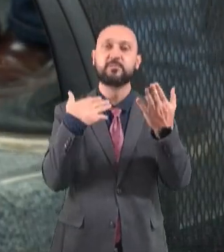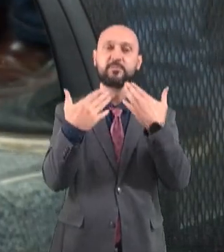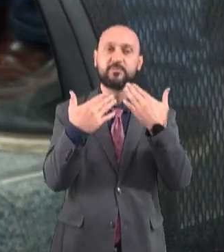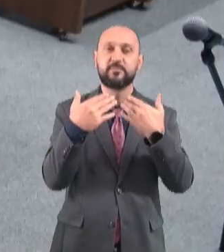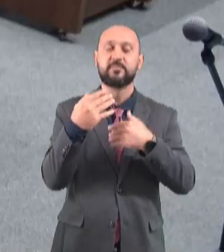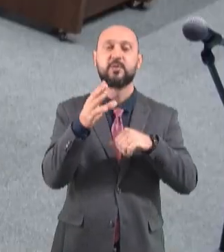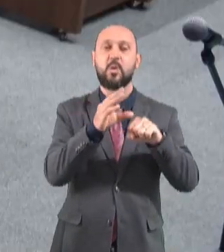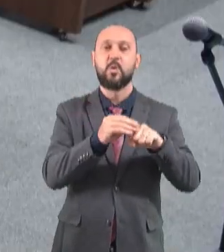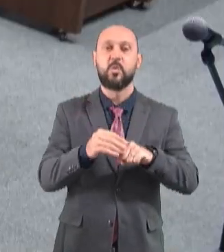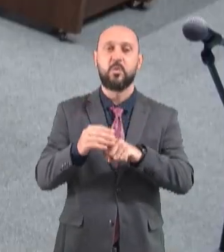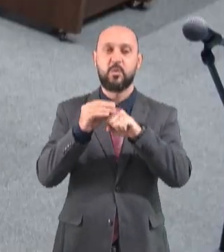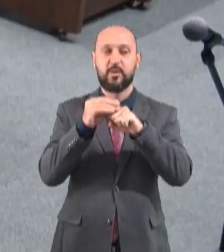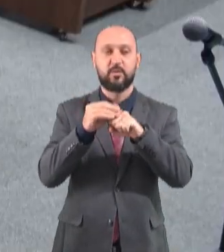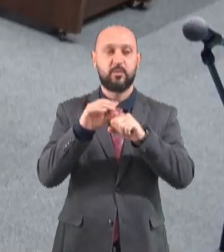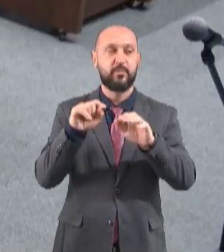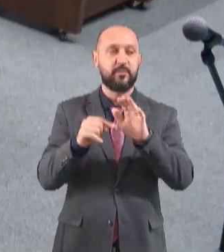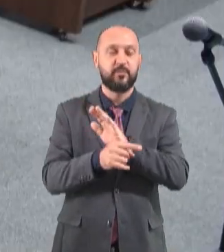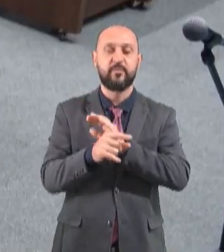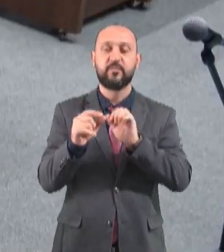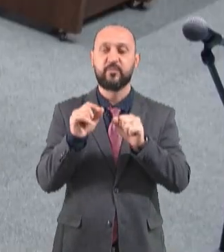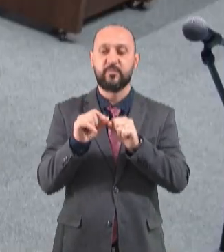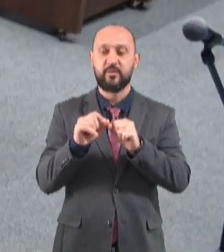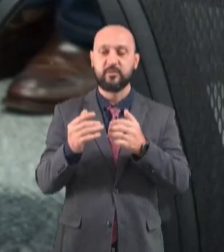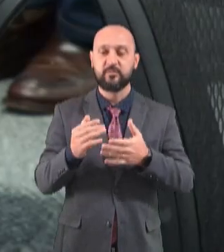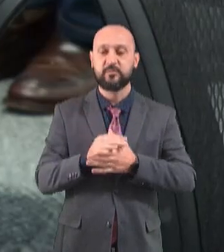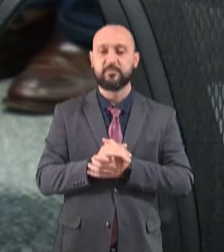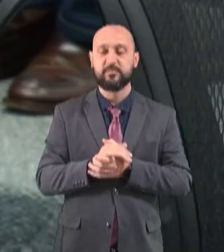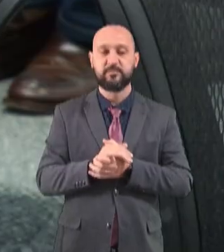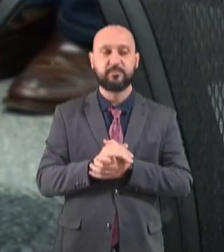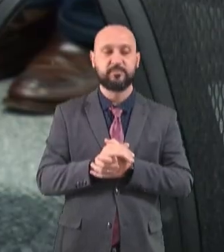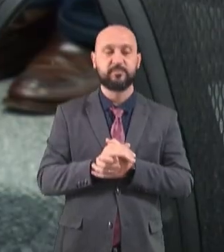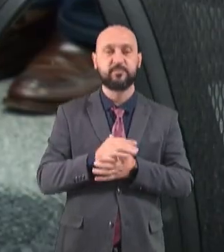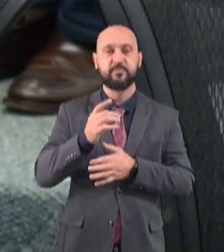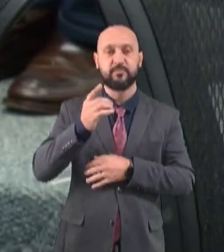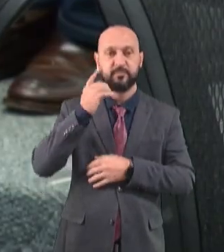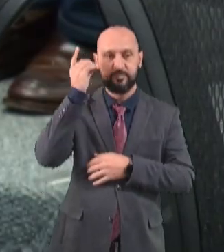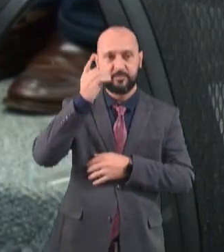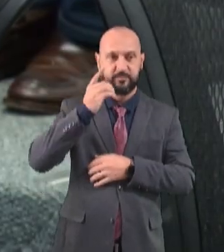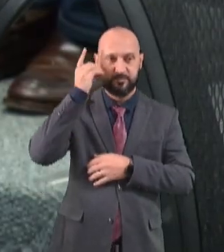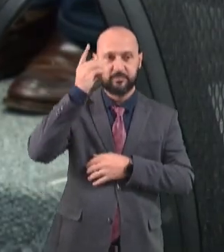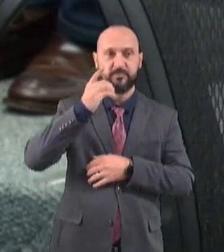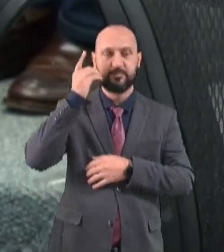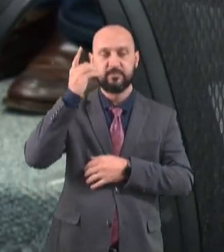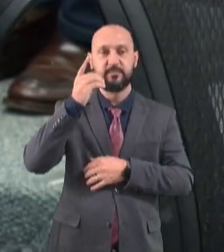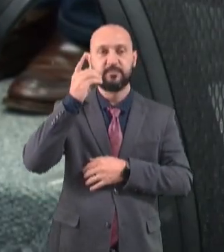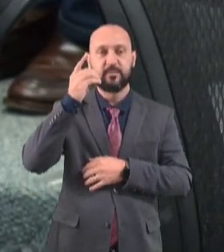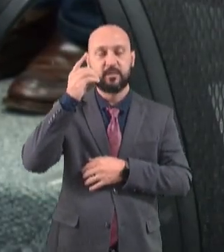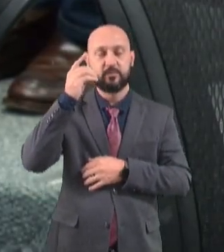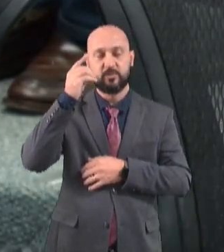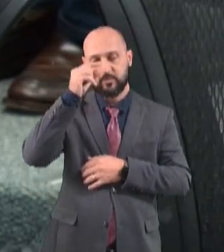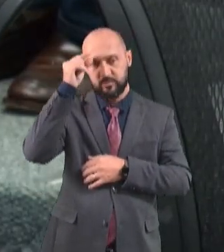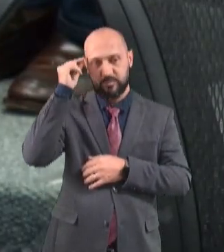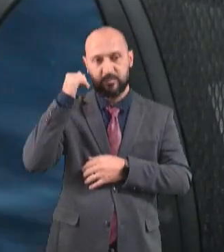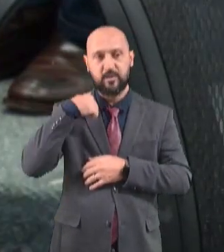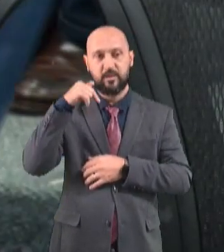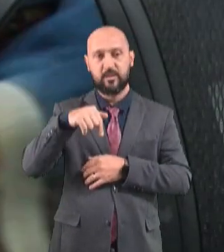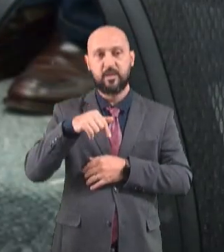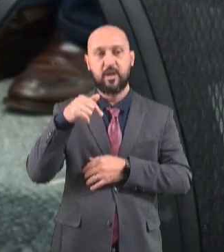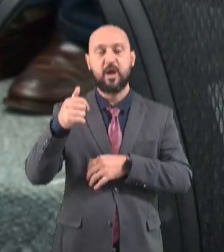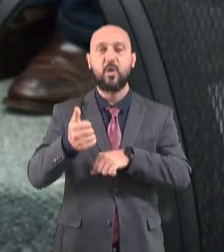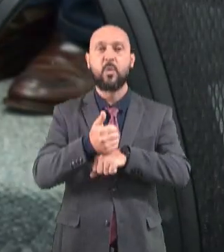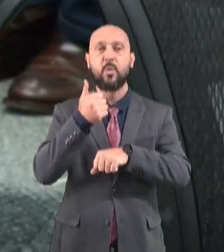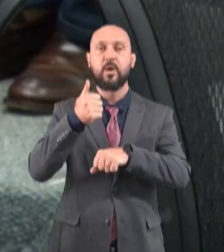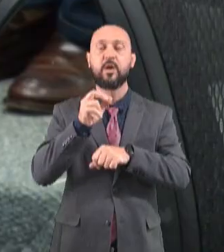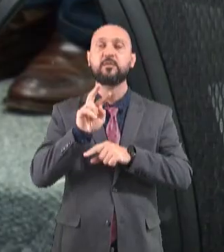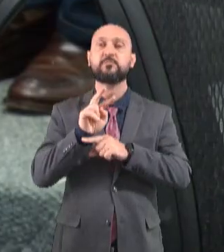com conhecimento e com profundidade que foi feito, Zé Teixeira, deputado Zé Teixeira, por exemplo, hoje nessa casa. A qualidade